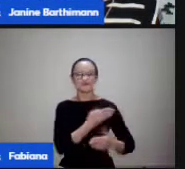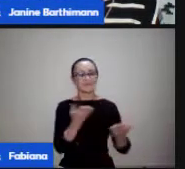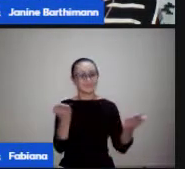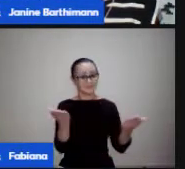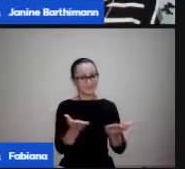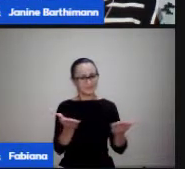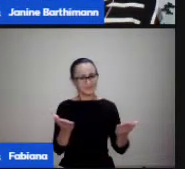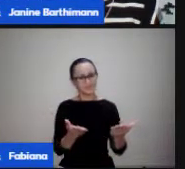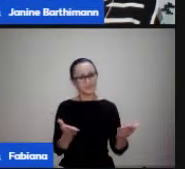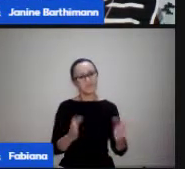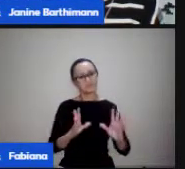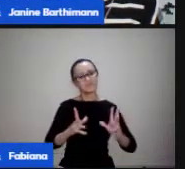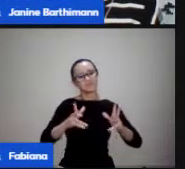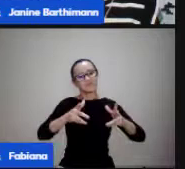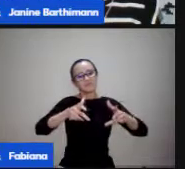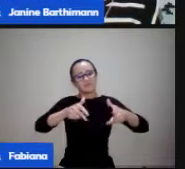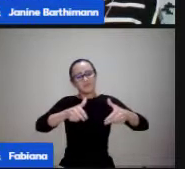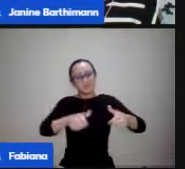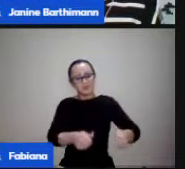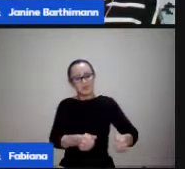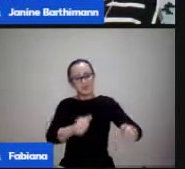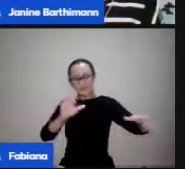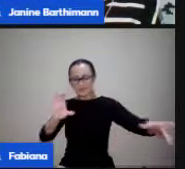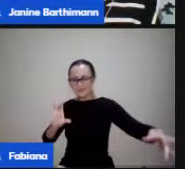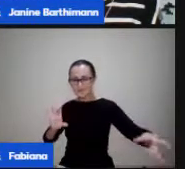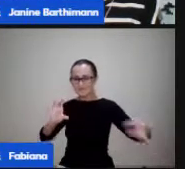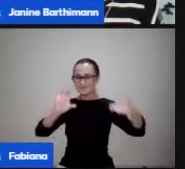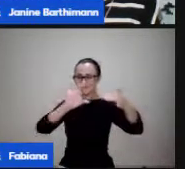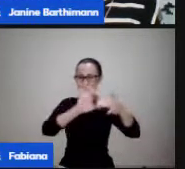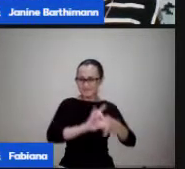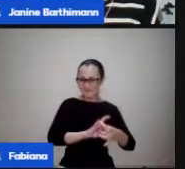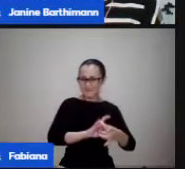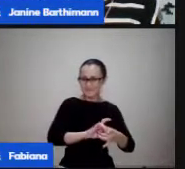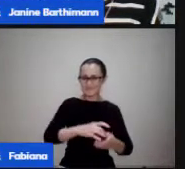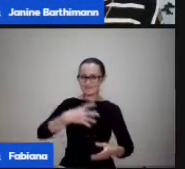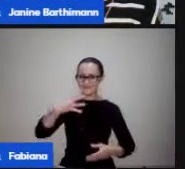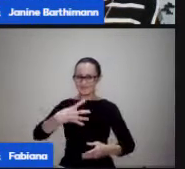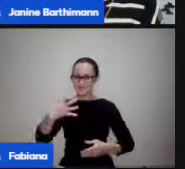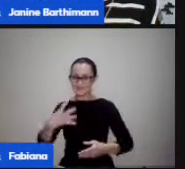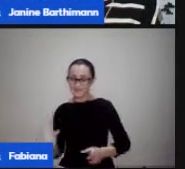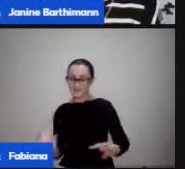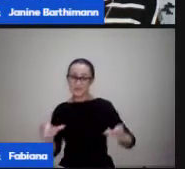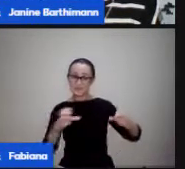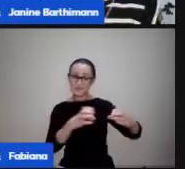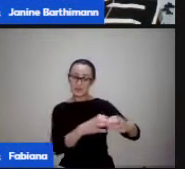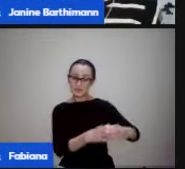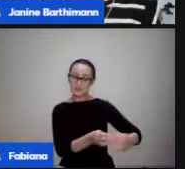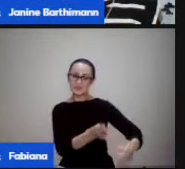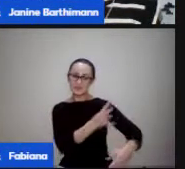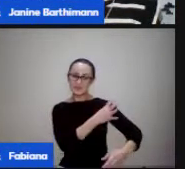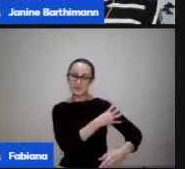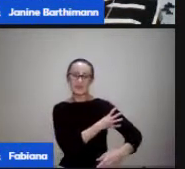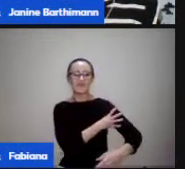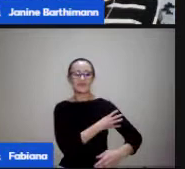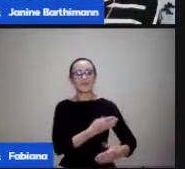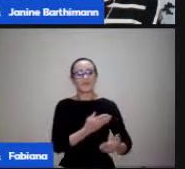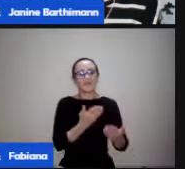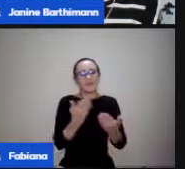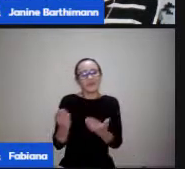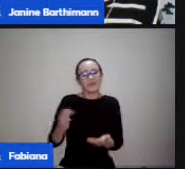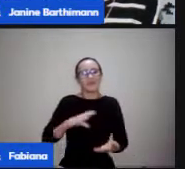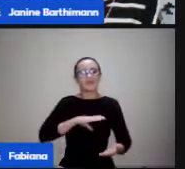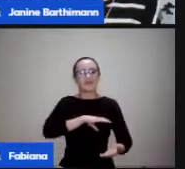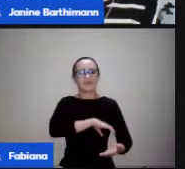abrilhantando, completando esse quarteto do quarto ano, e com você, que é tão amada por nós